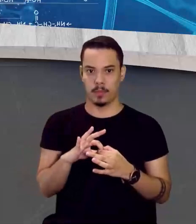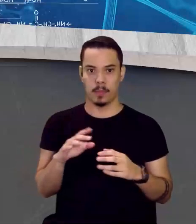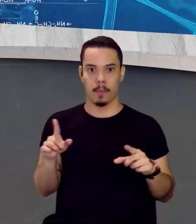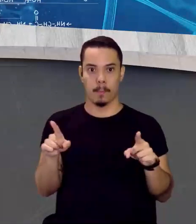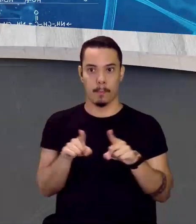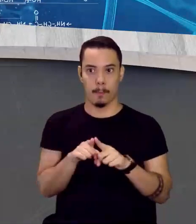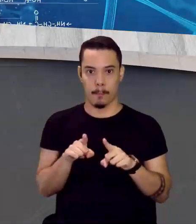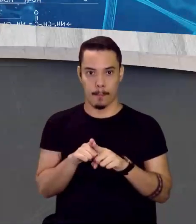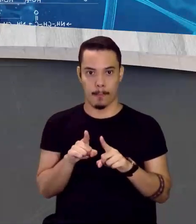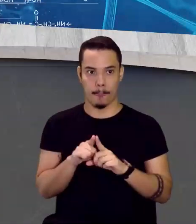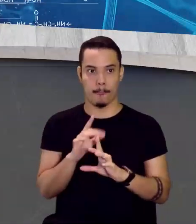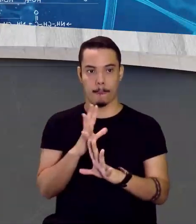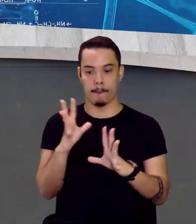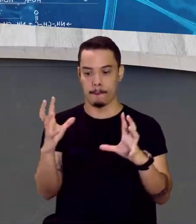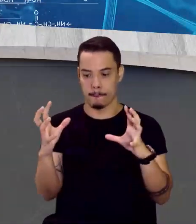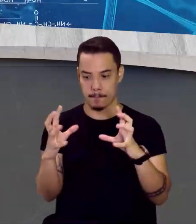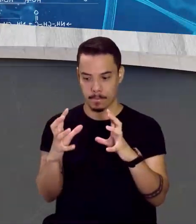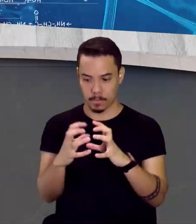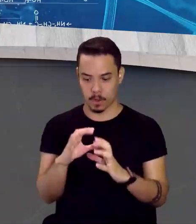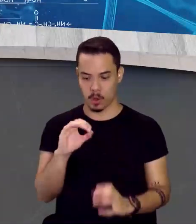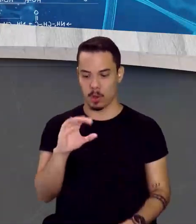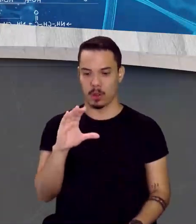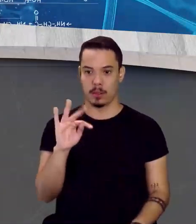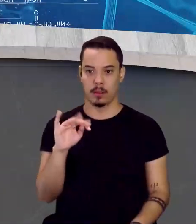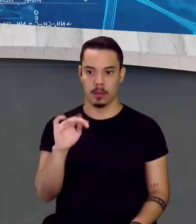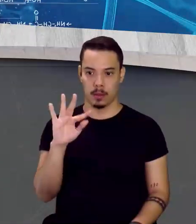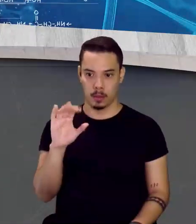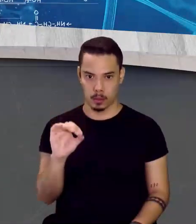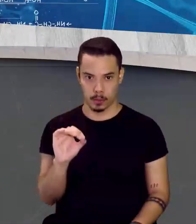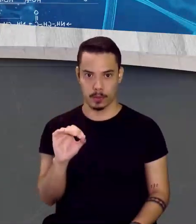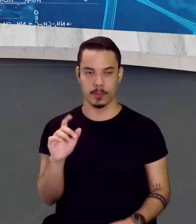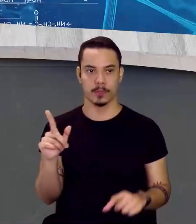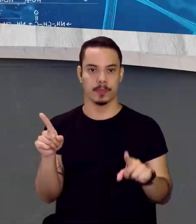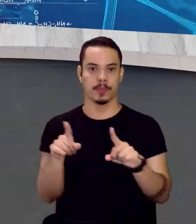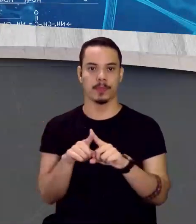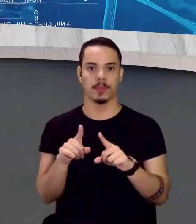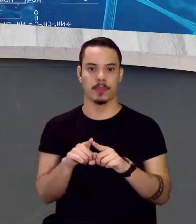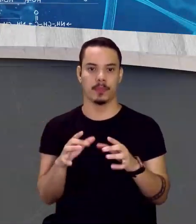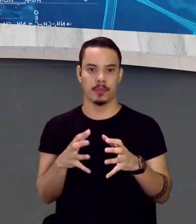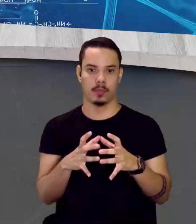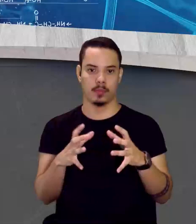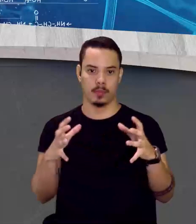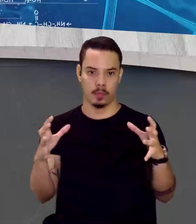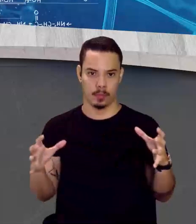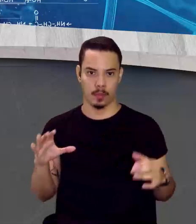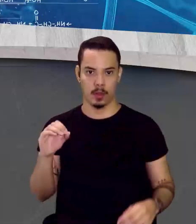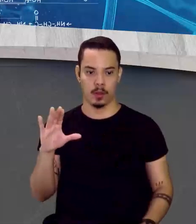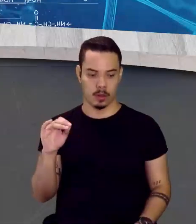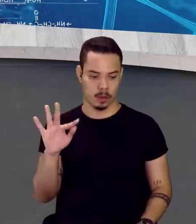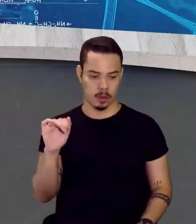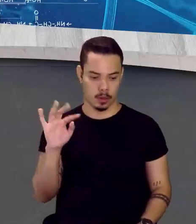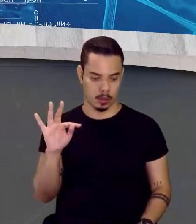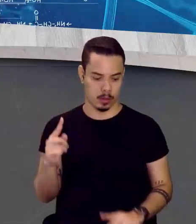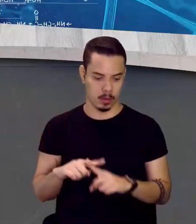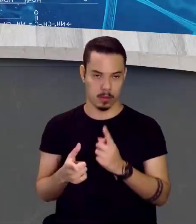caso, contração de octeto e expansão do octeto, que foi